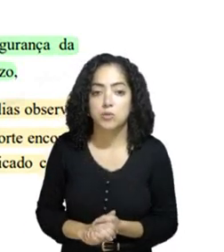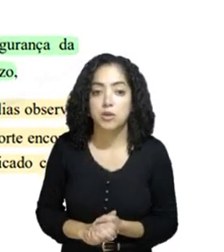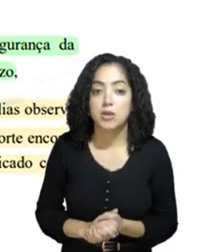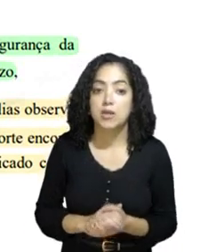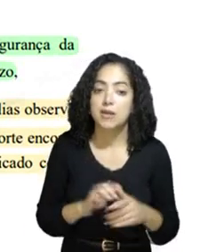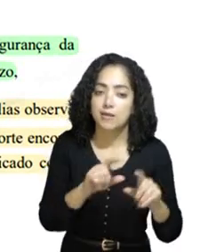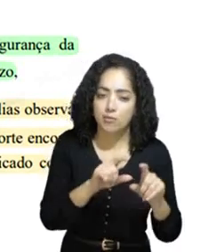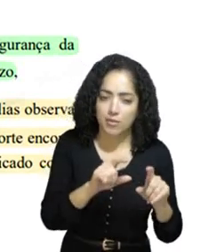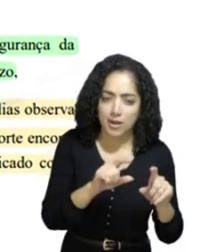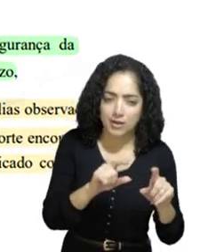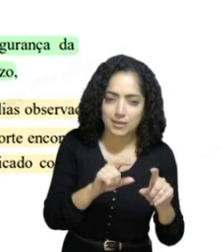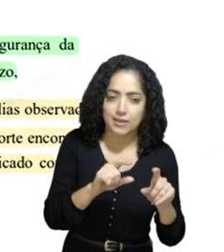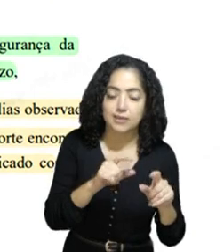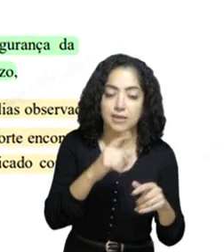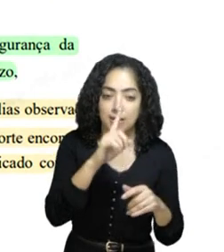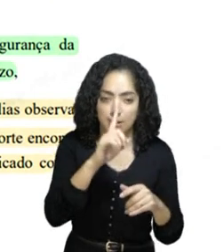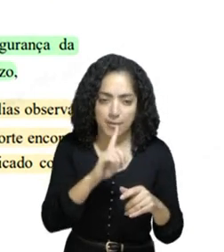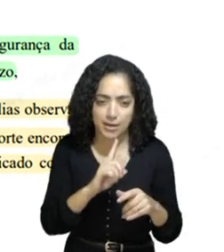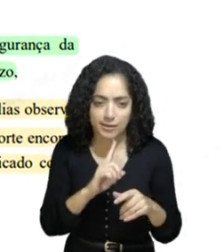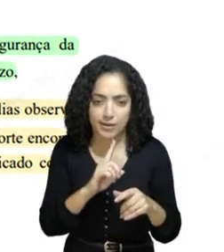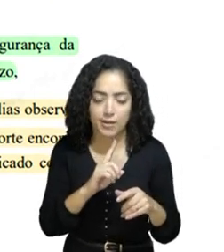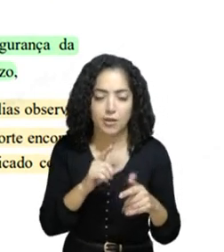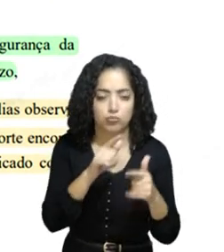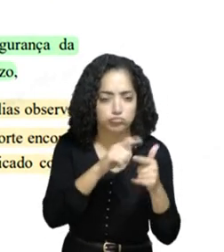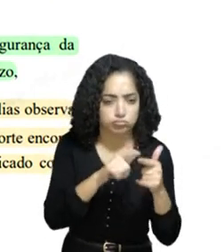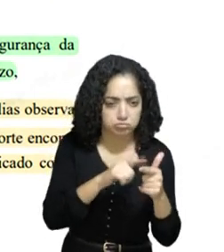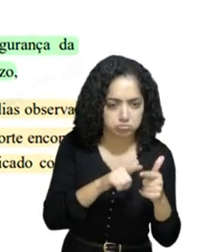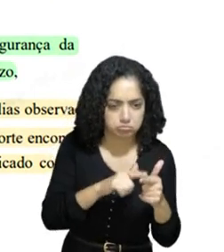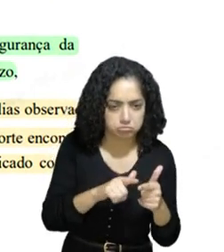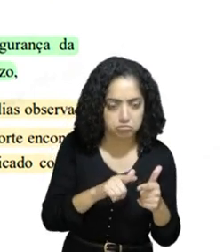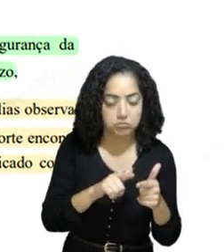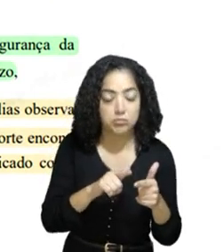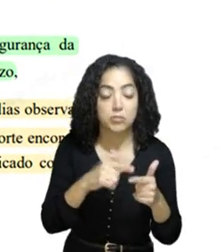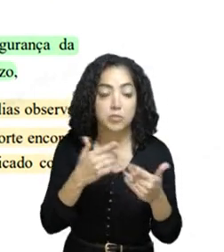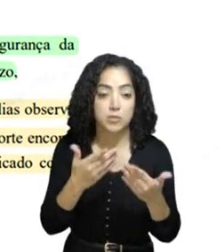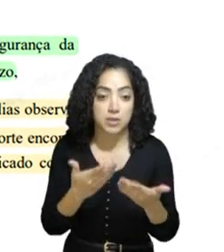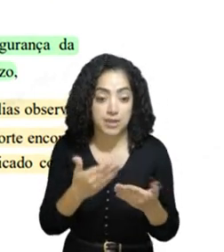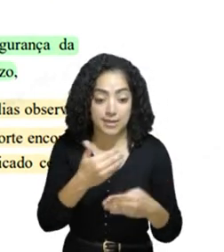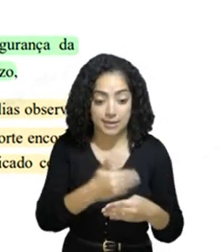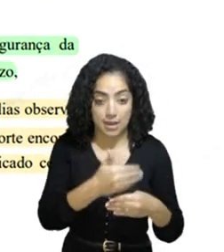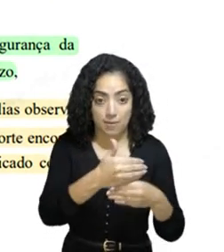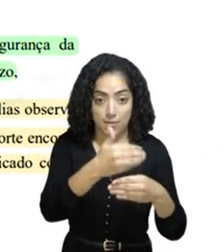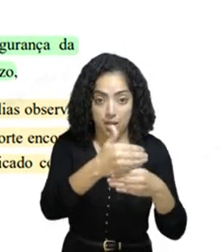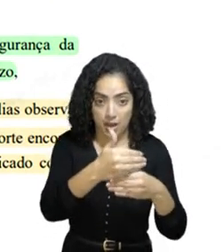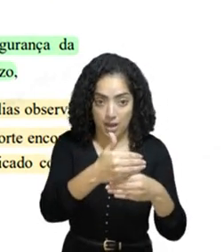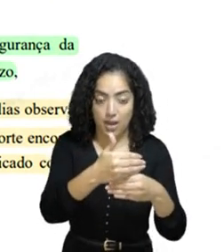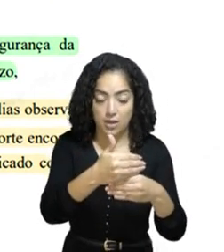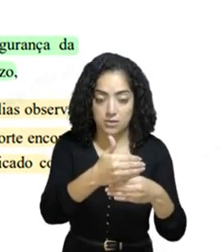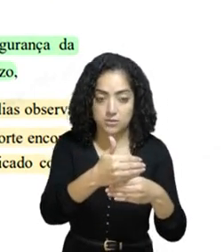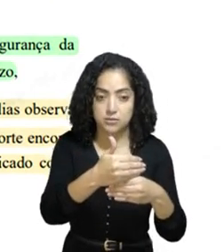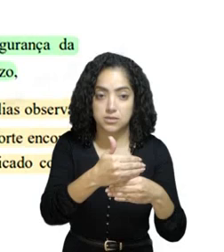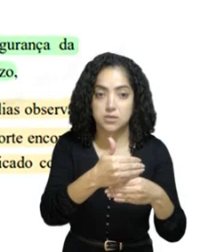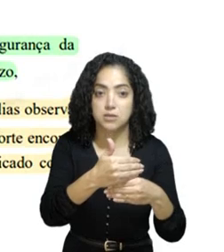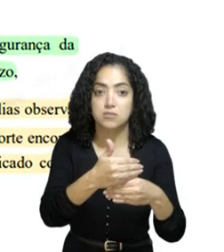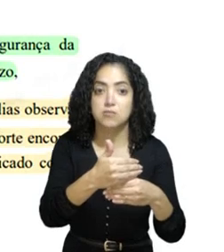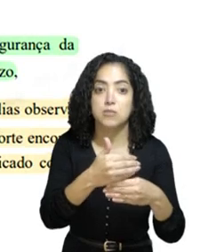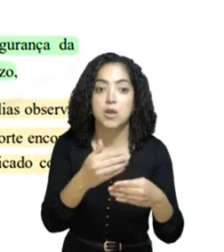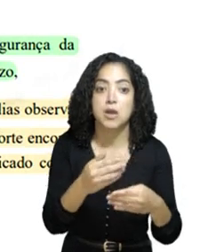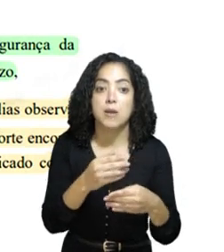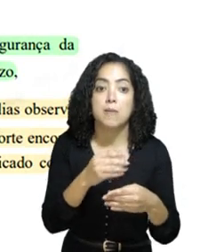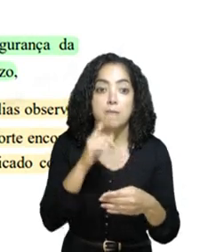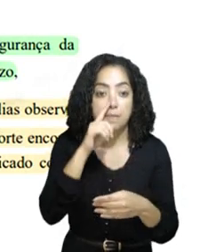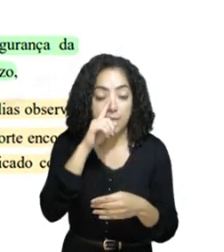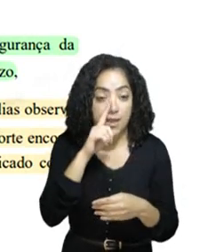em vista do conjunto de anomalias observadas, considera-se que a barragem norte encontra-se em nível de perigo